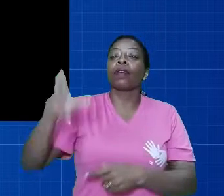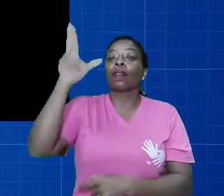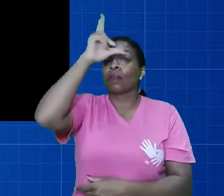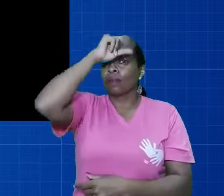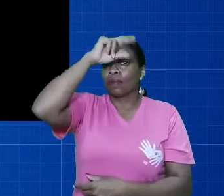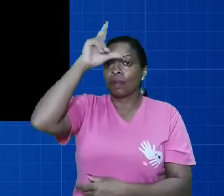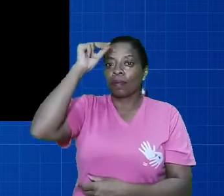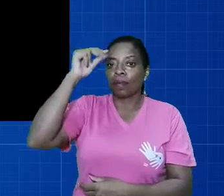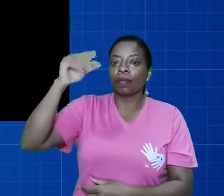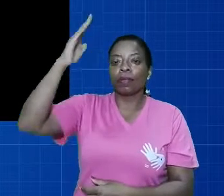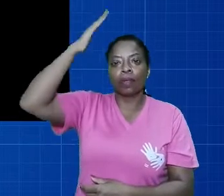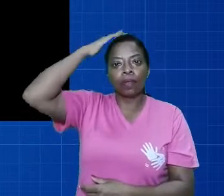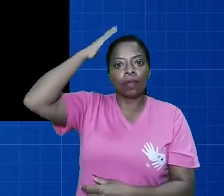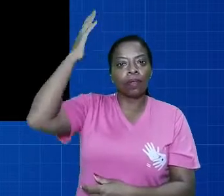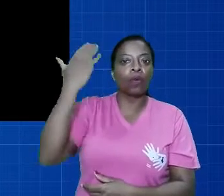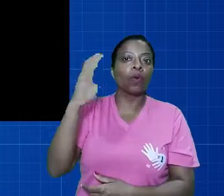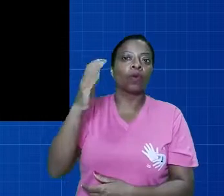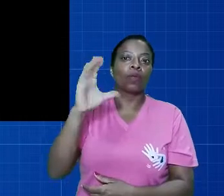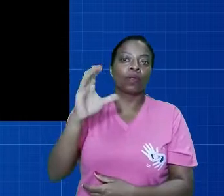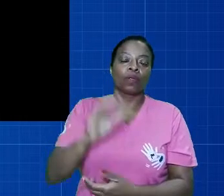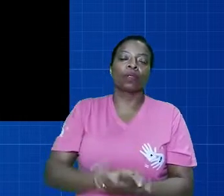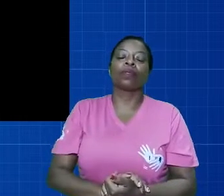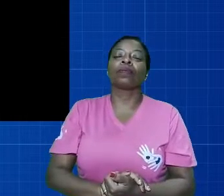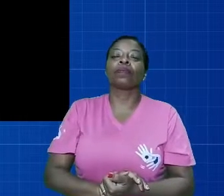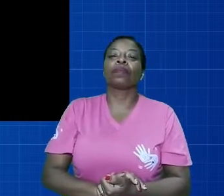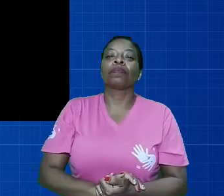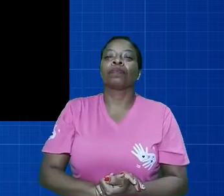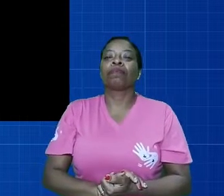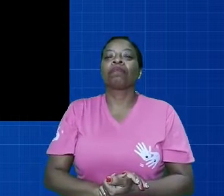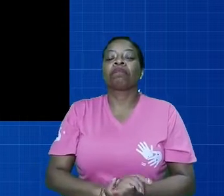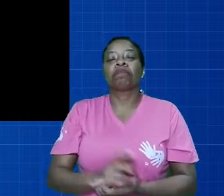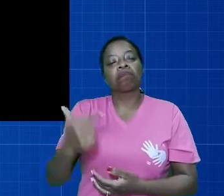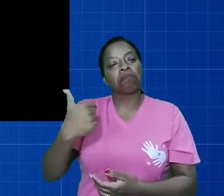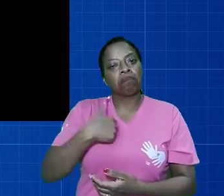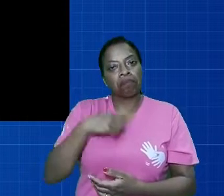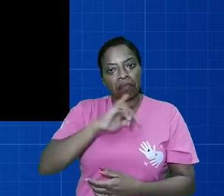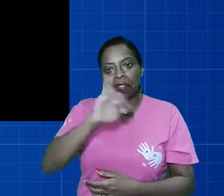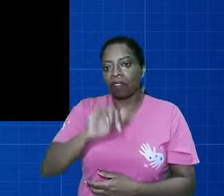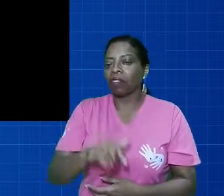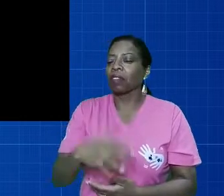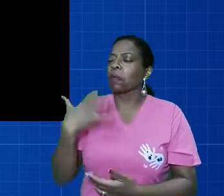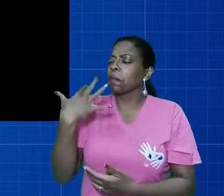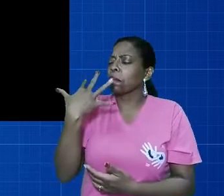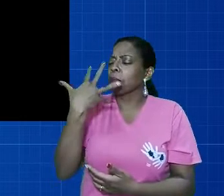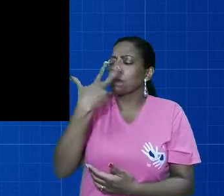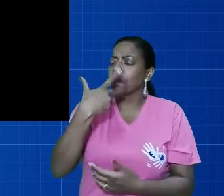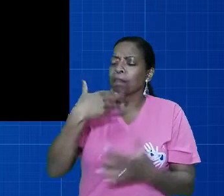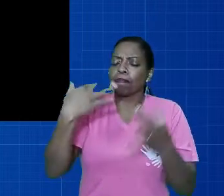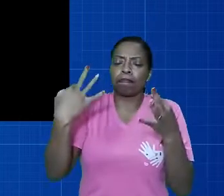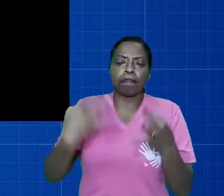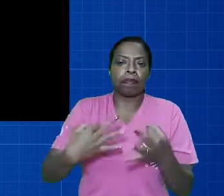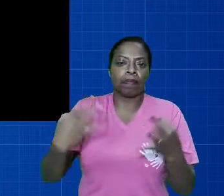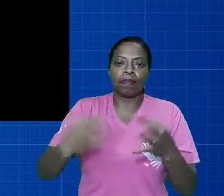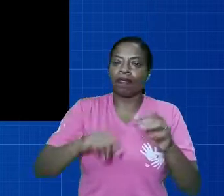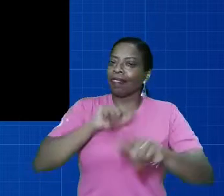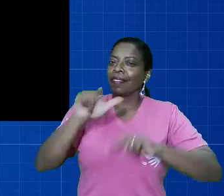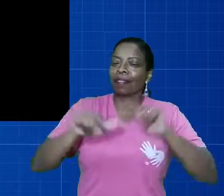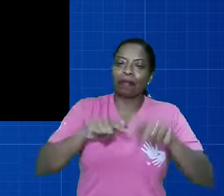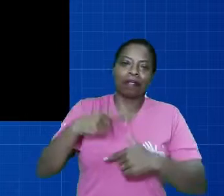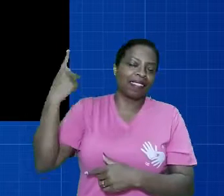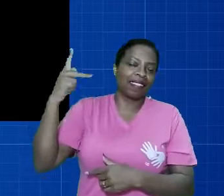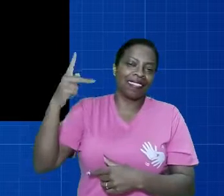O trabalho dela, está nas referências finais, eu recomendo, porque é um trabalho belíssimo, assim. Né? Eu tive na